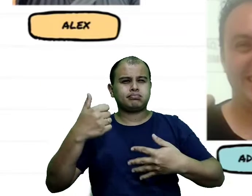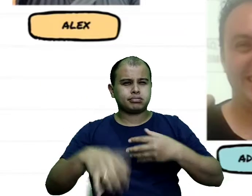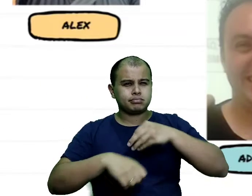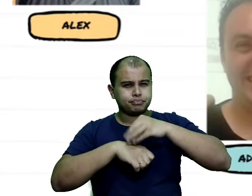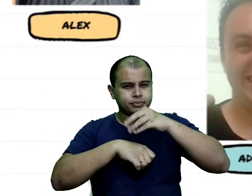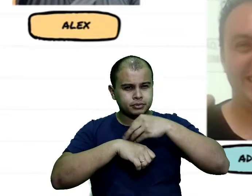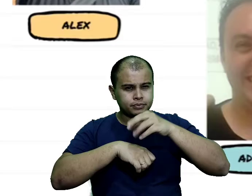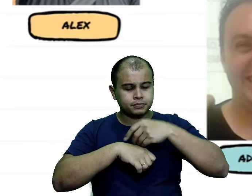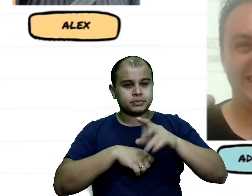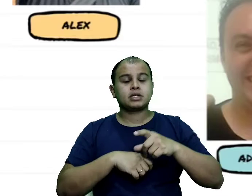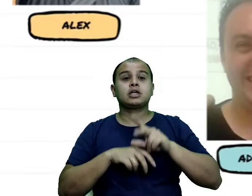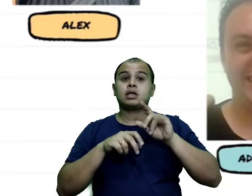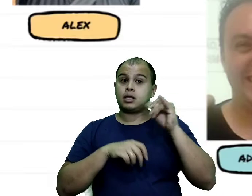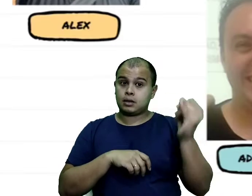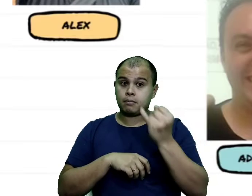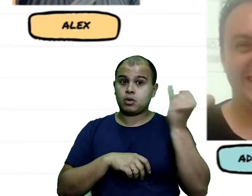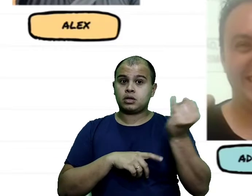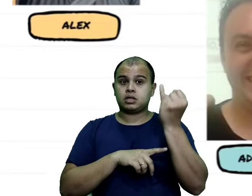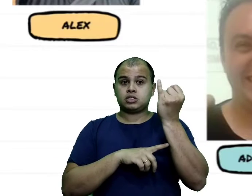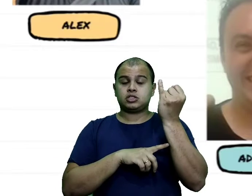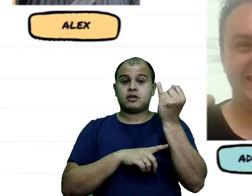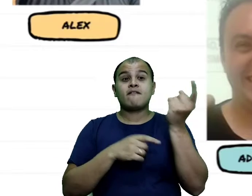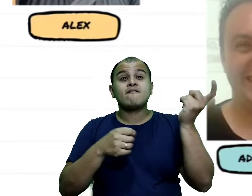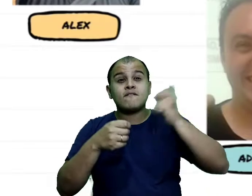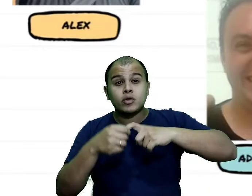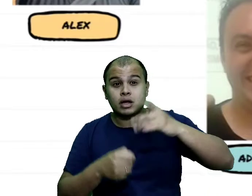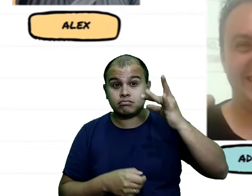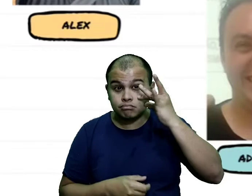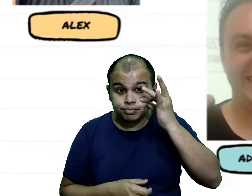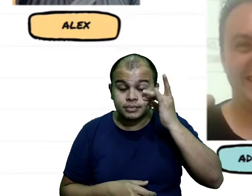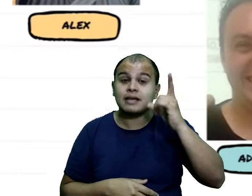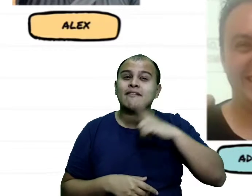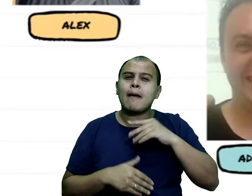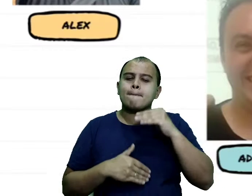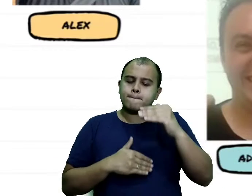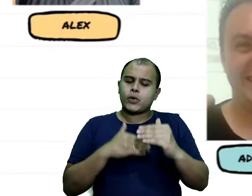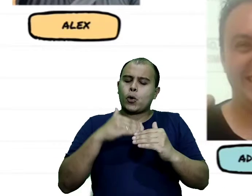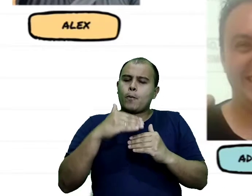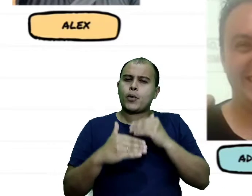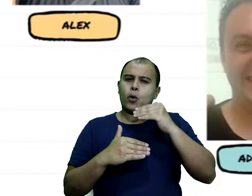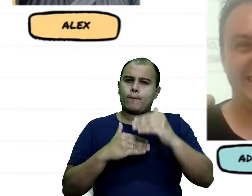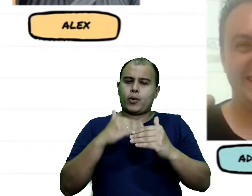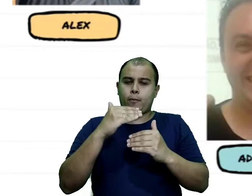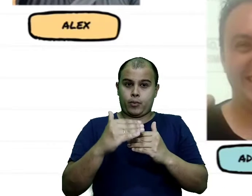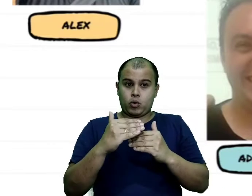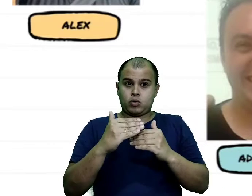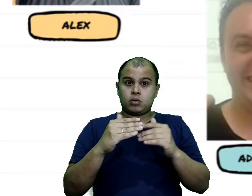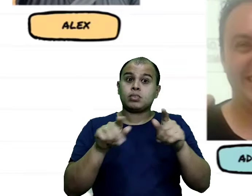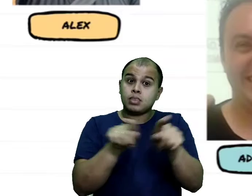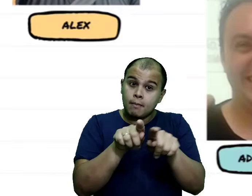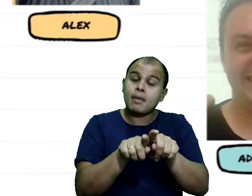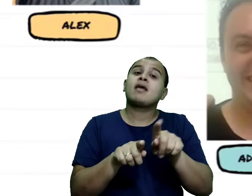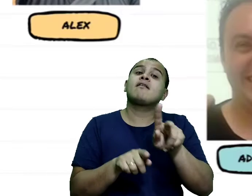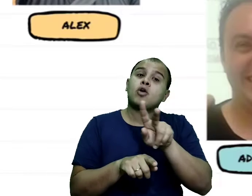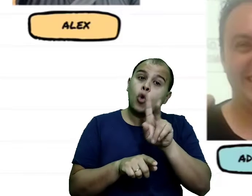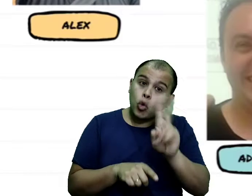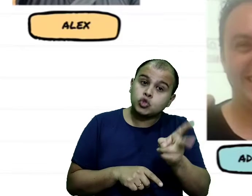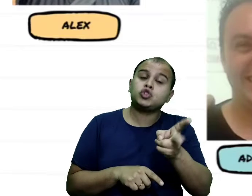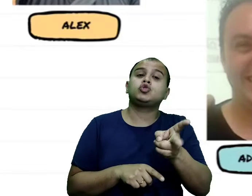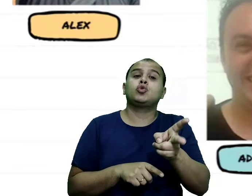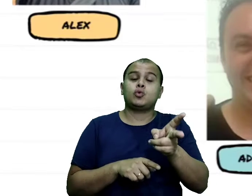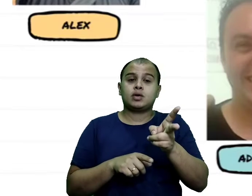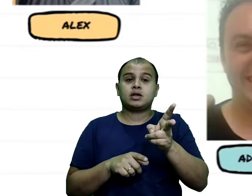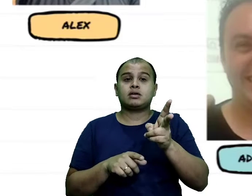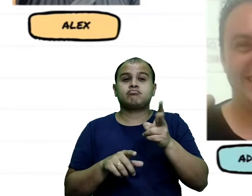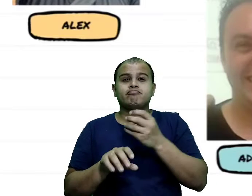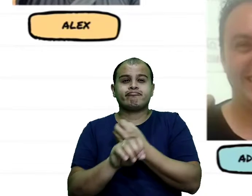extremamente importante. Mesmo voltando no presencial, vai ser uma volta gradual. Então a gente vai continuar com o ensino remoto, vai continuar